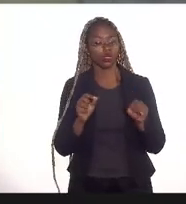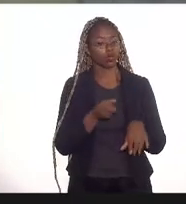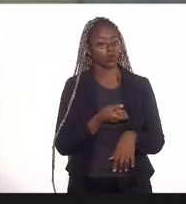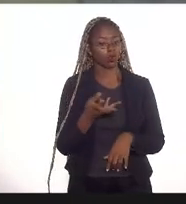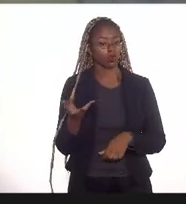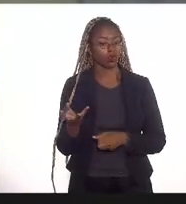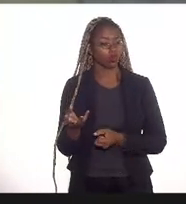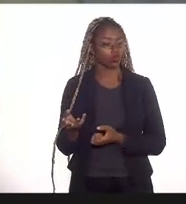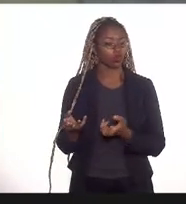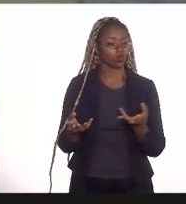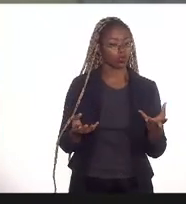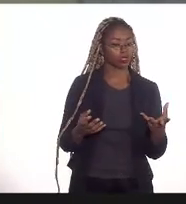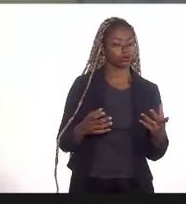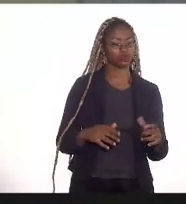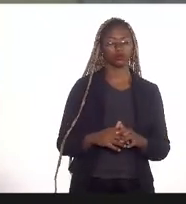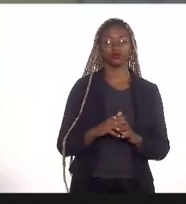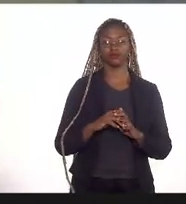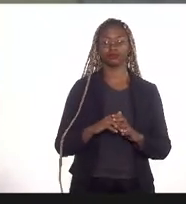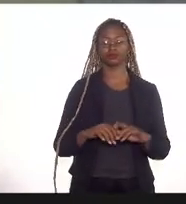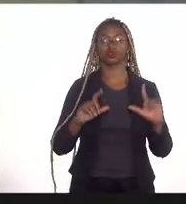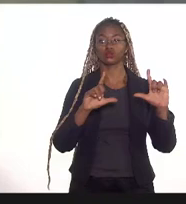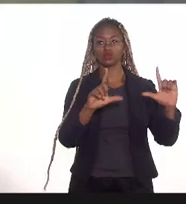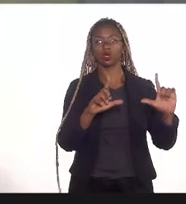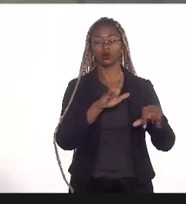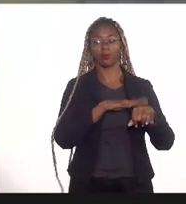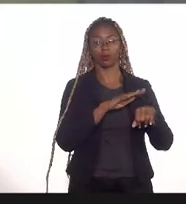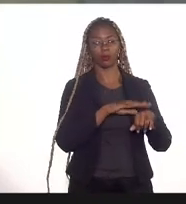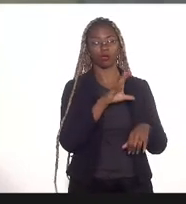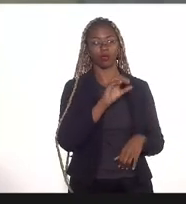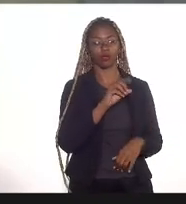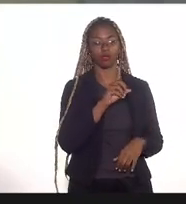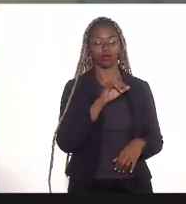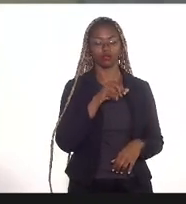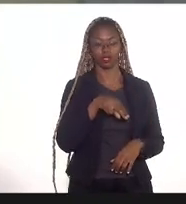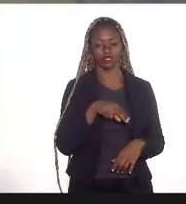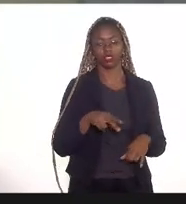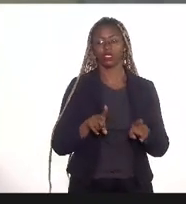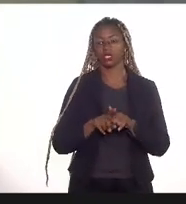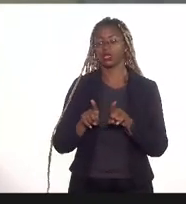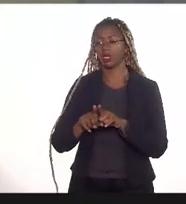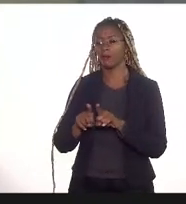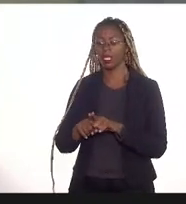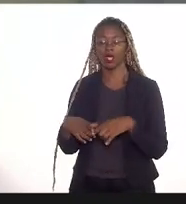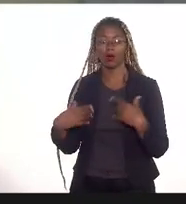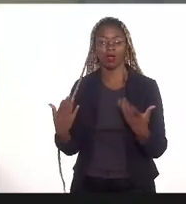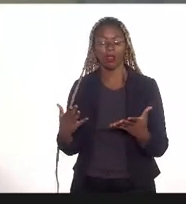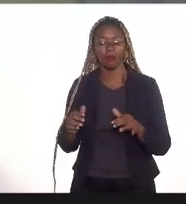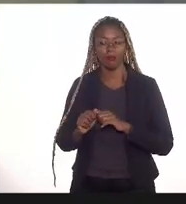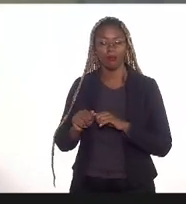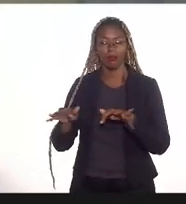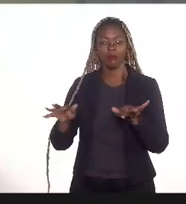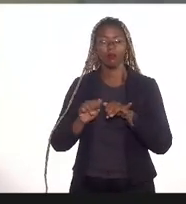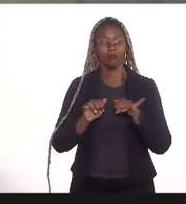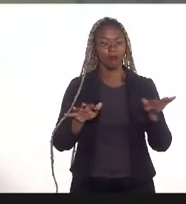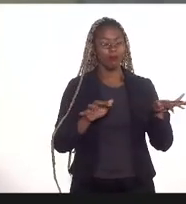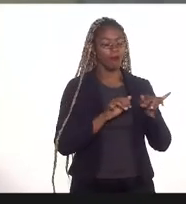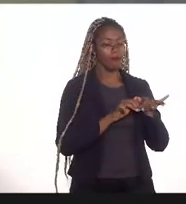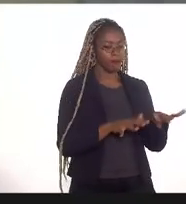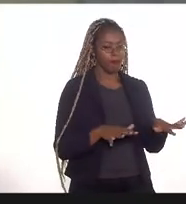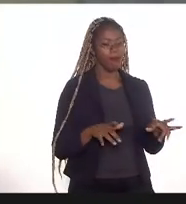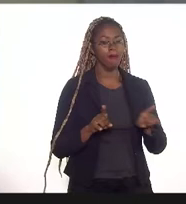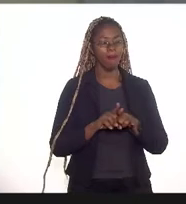Quantos são do quadro próprio da Codim, quantos são os colocados à disposição e quantos são os